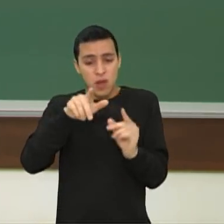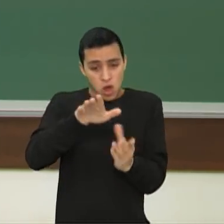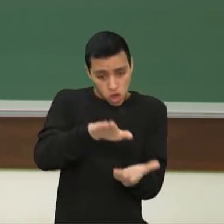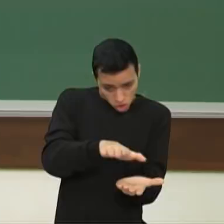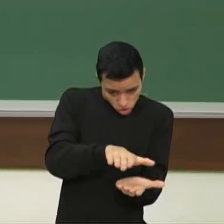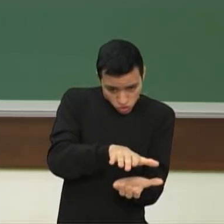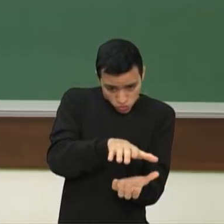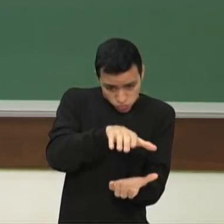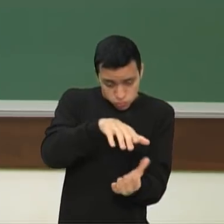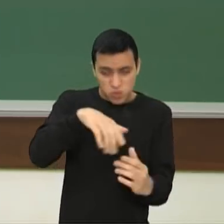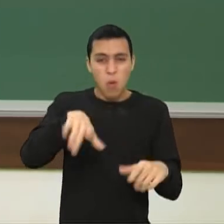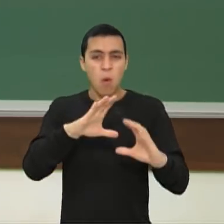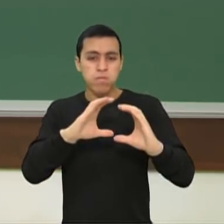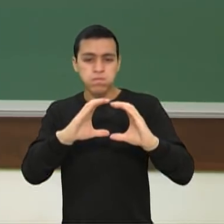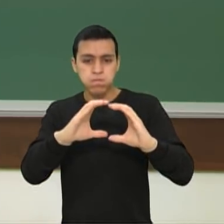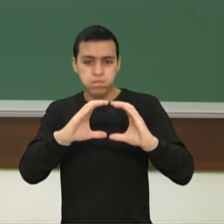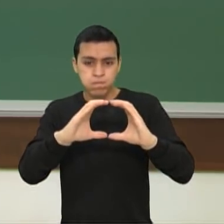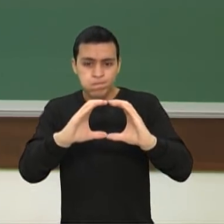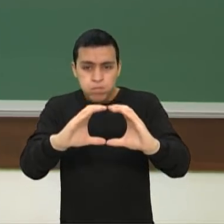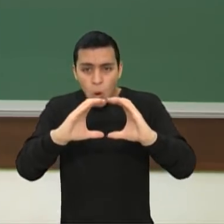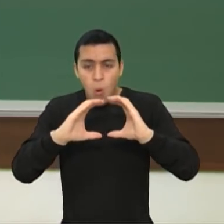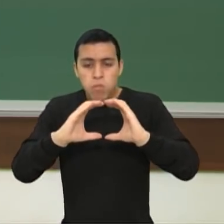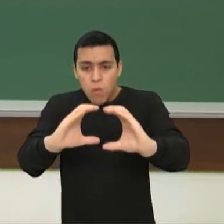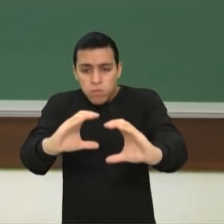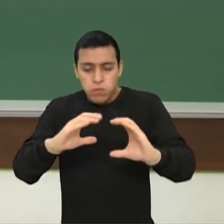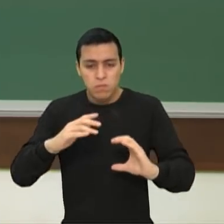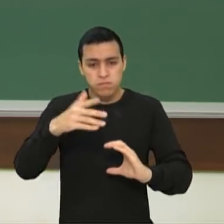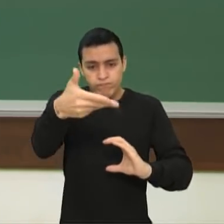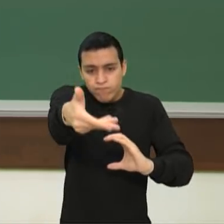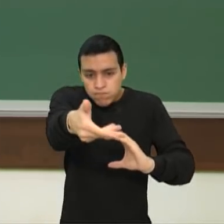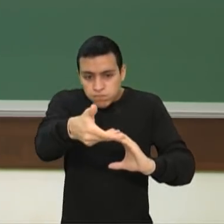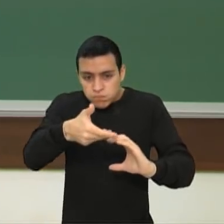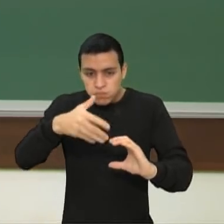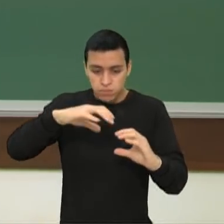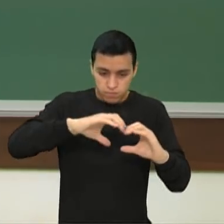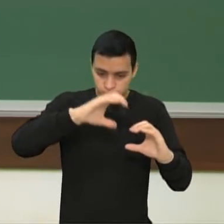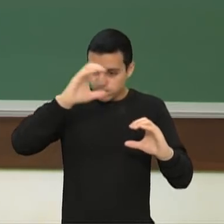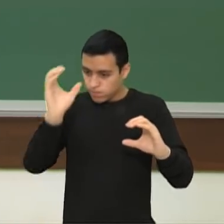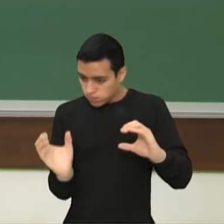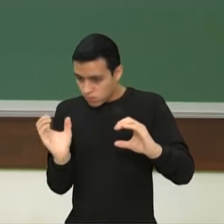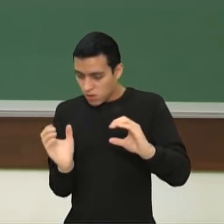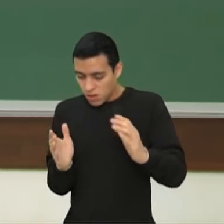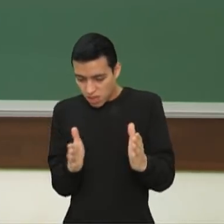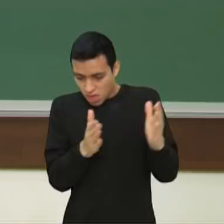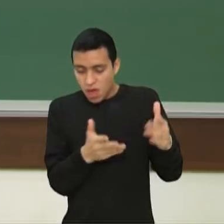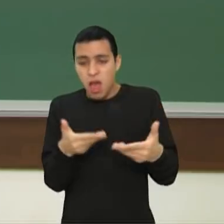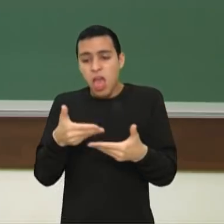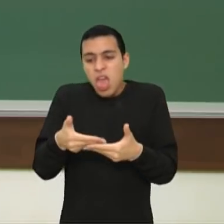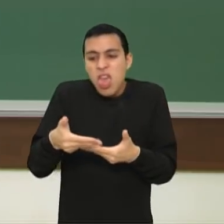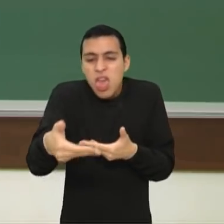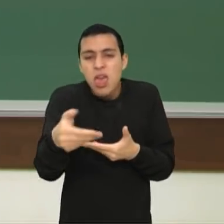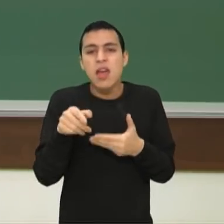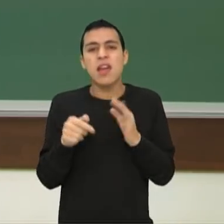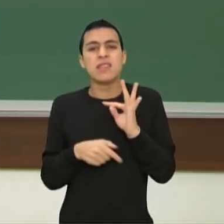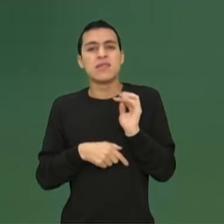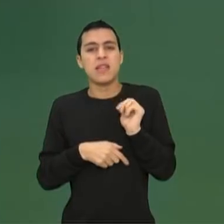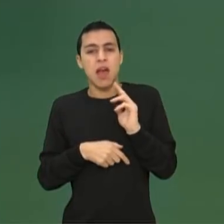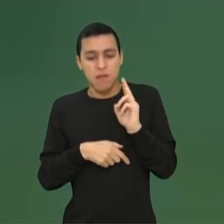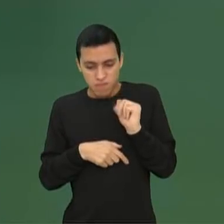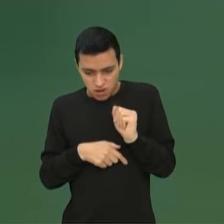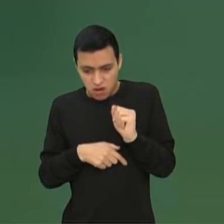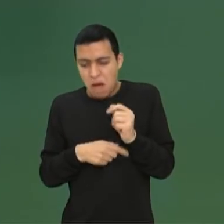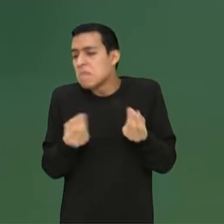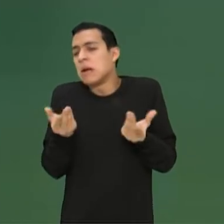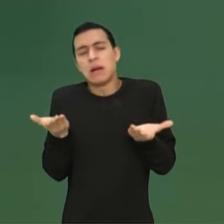tábua. Essa tábua por si só ainda ela não tem uma função. Mas percebam que eu fiz uma